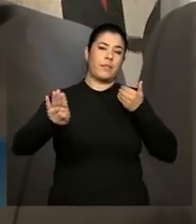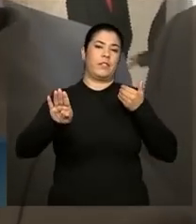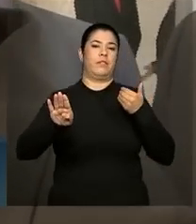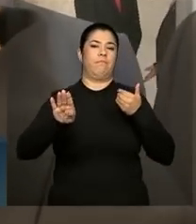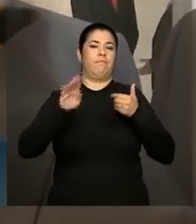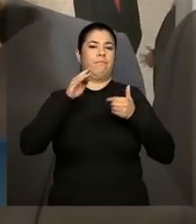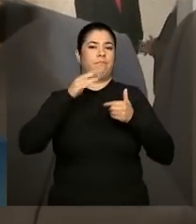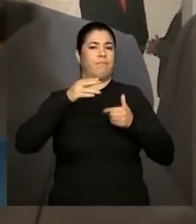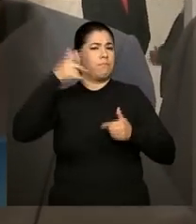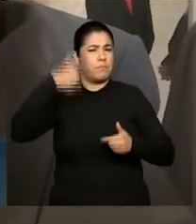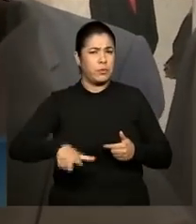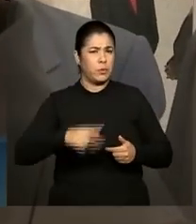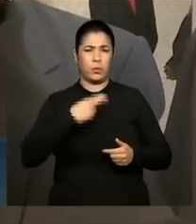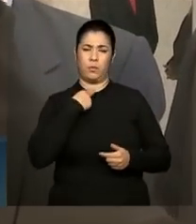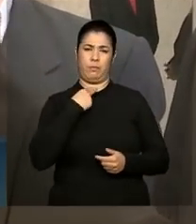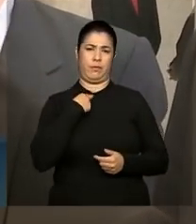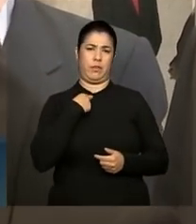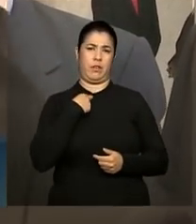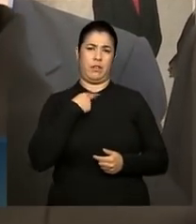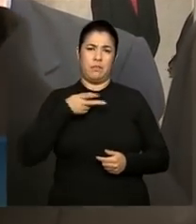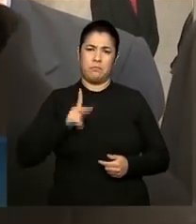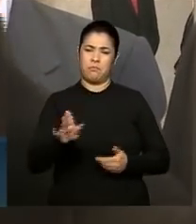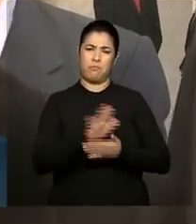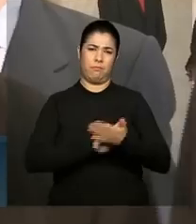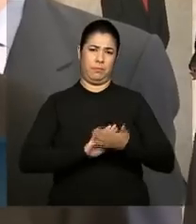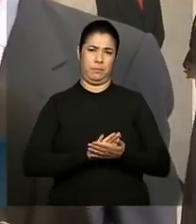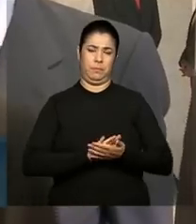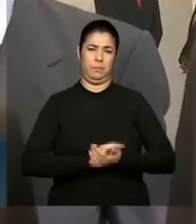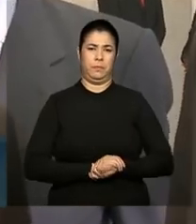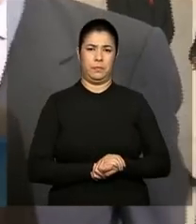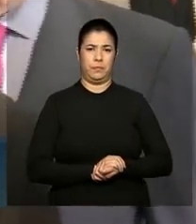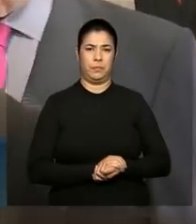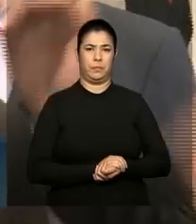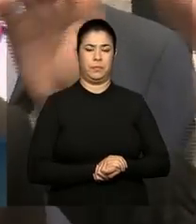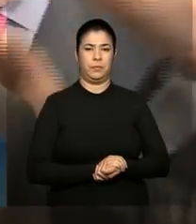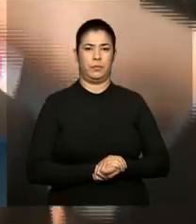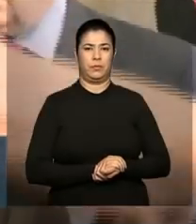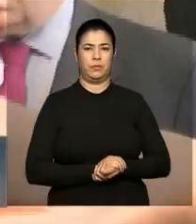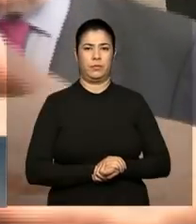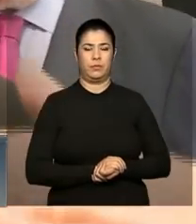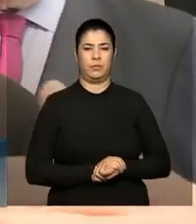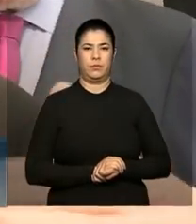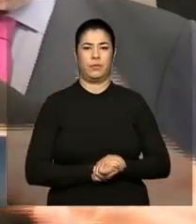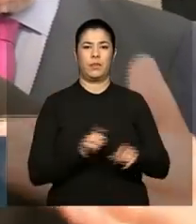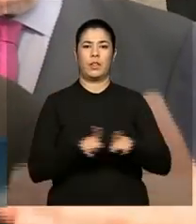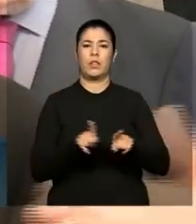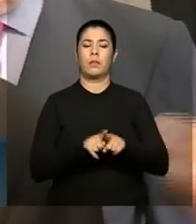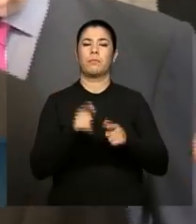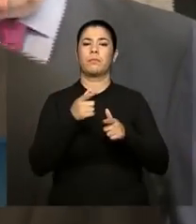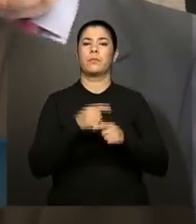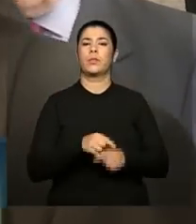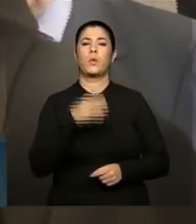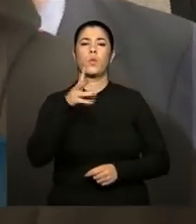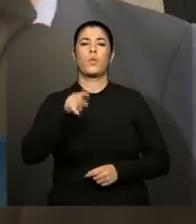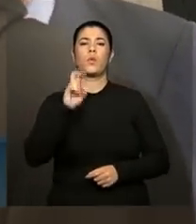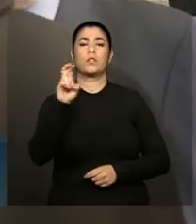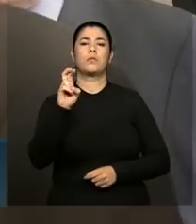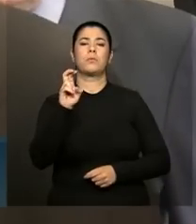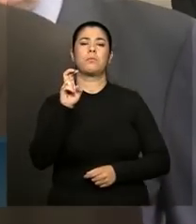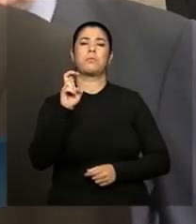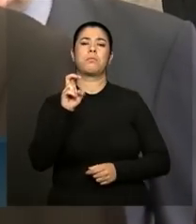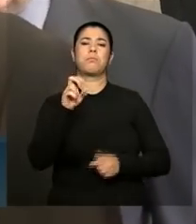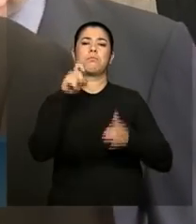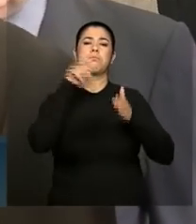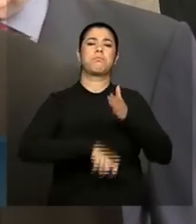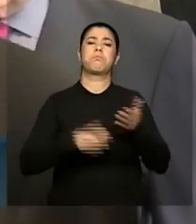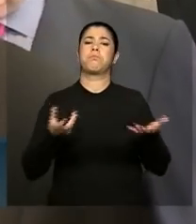se repita e que seja continuado. Do ponto de vista econômico, melhora um acordo de leniência? Aí isso eu não sei. Eu vou,